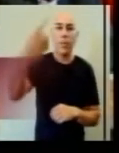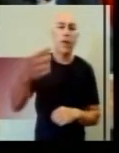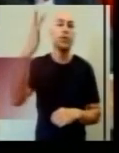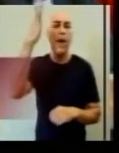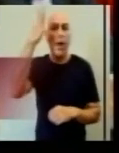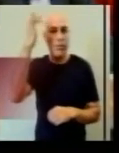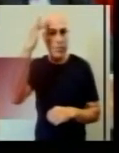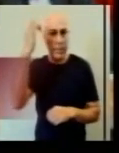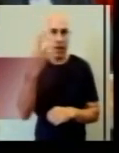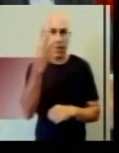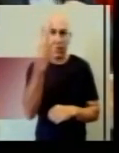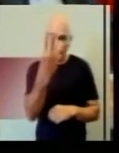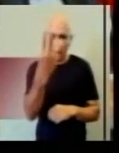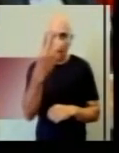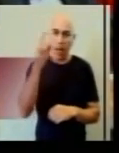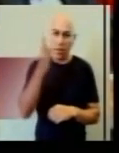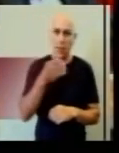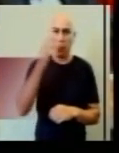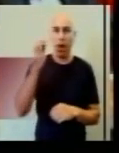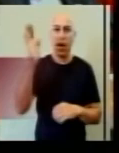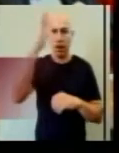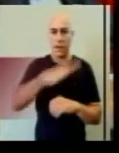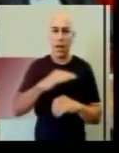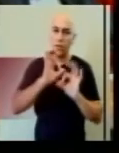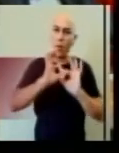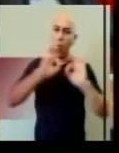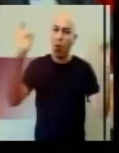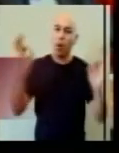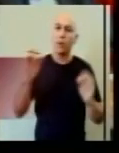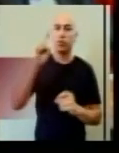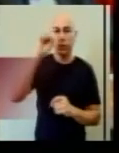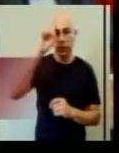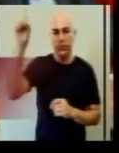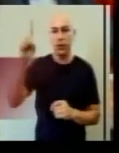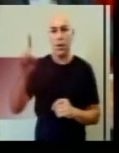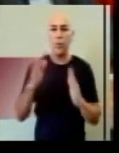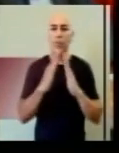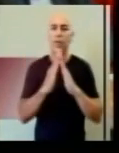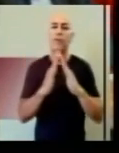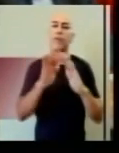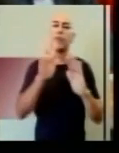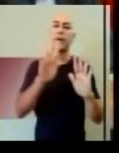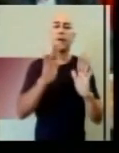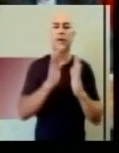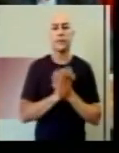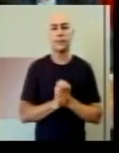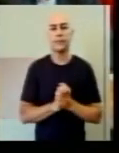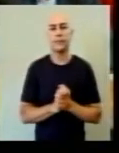amanhã às 3h30 da tarde. Um ótimo dia a todos. Por favor, fiquem em casa.